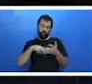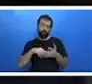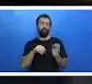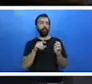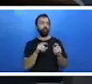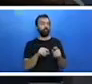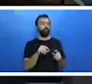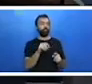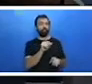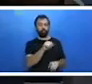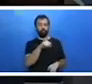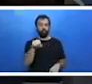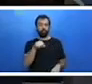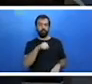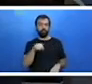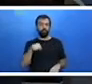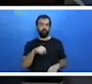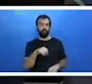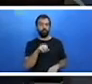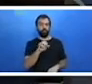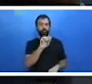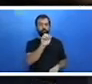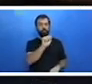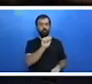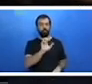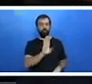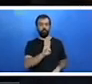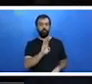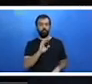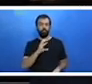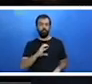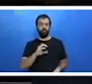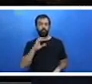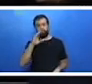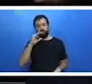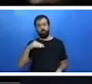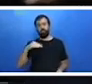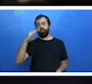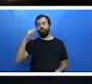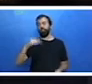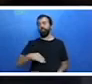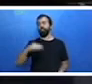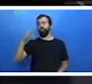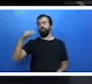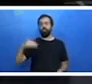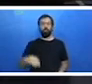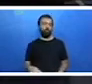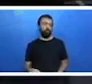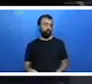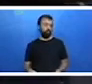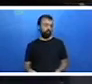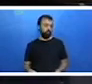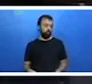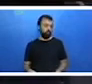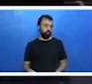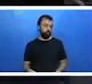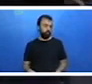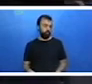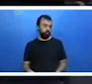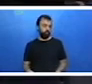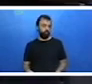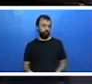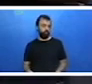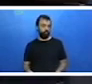decimal. Olha lá, nós colocamos a letra A, B e C. 3 décimos, 2 décimos, 3 inteiros e